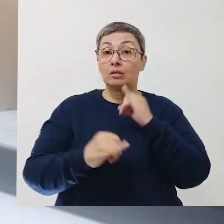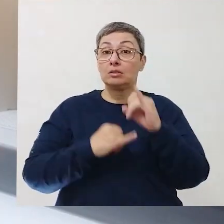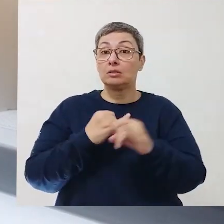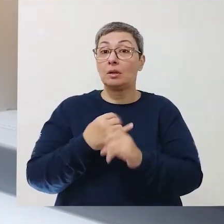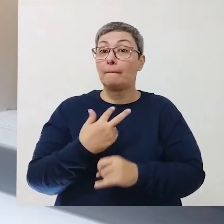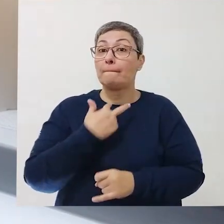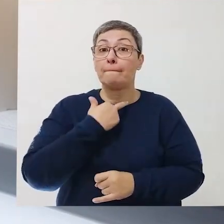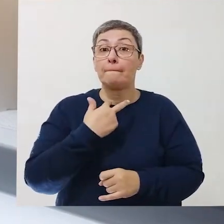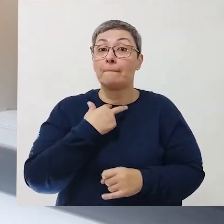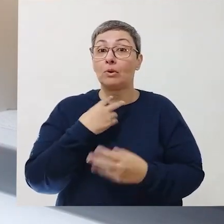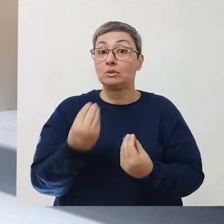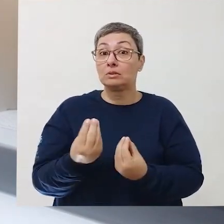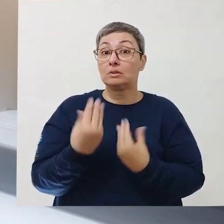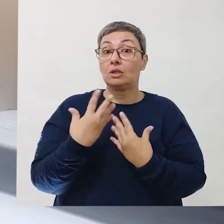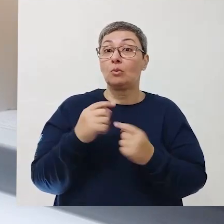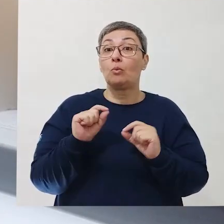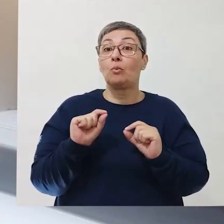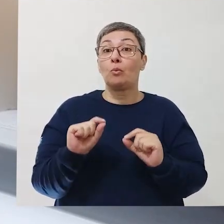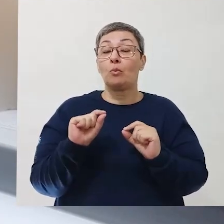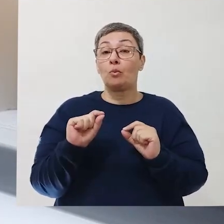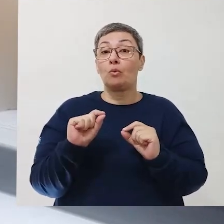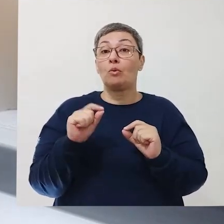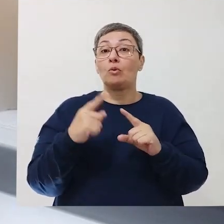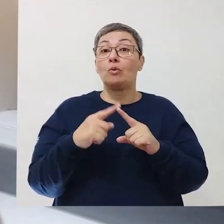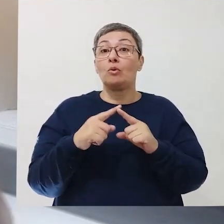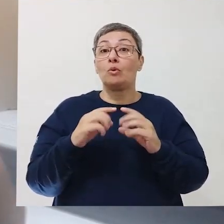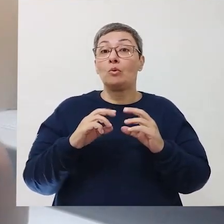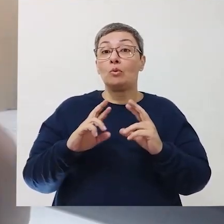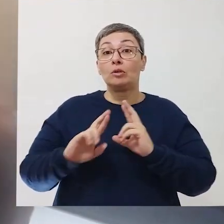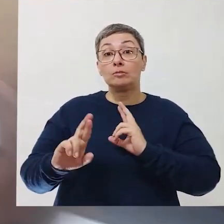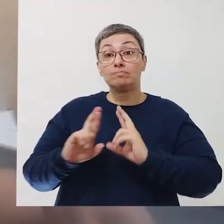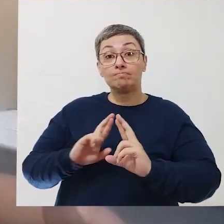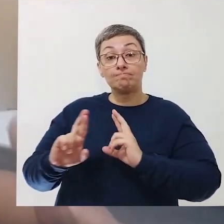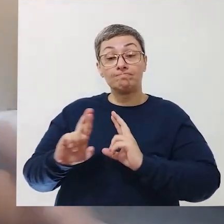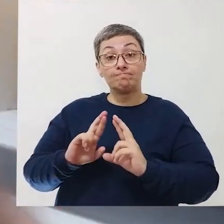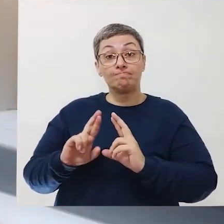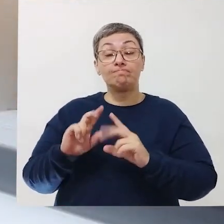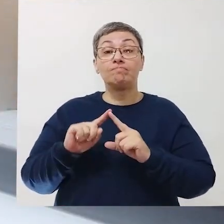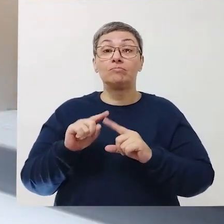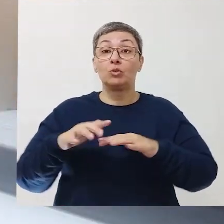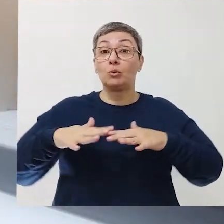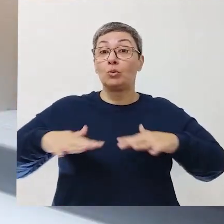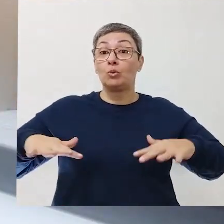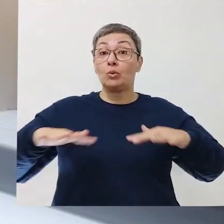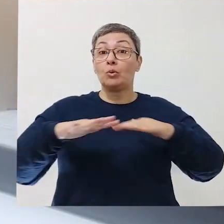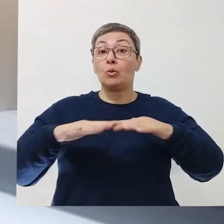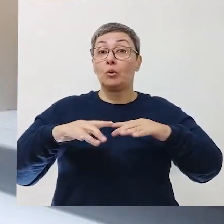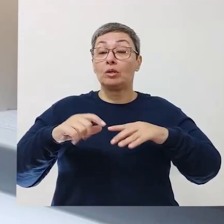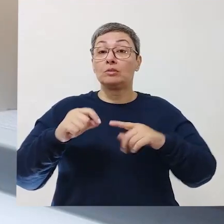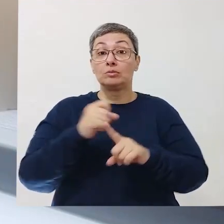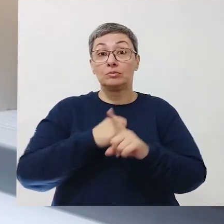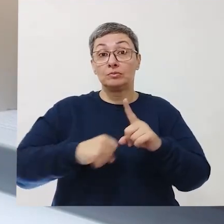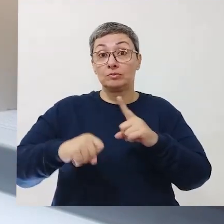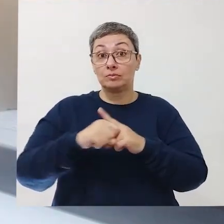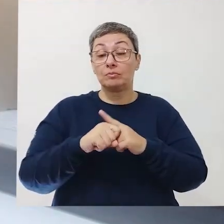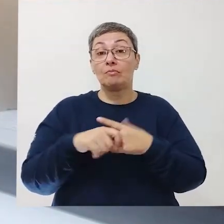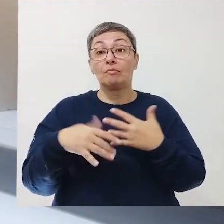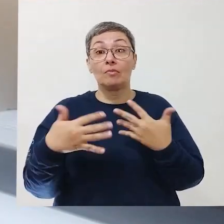notificações automáticas E procurar um tempo para silenciar até os pensamentos